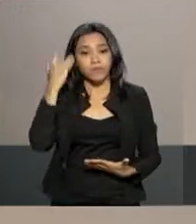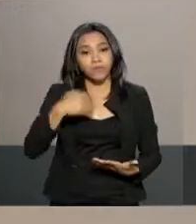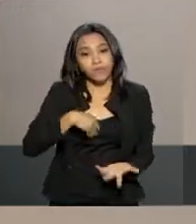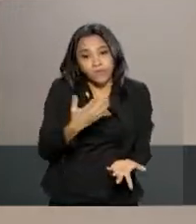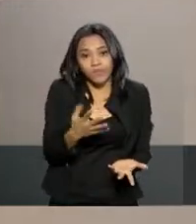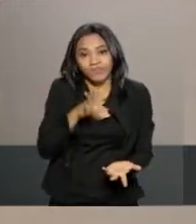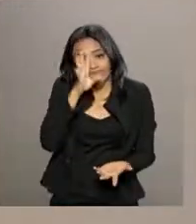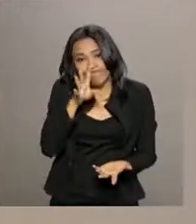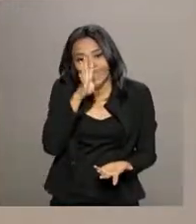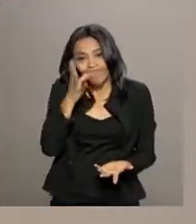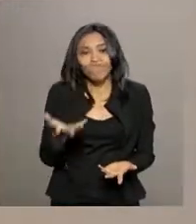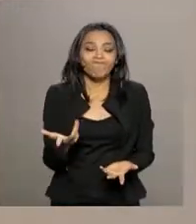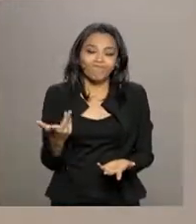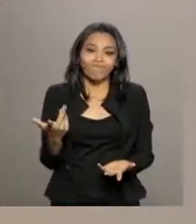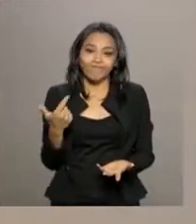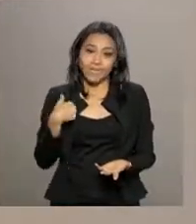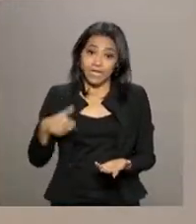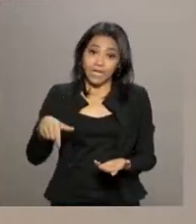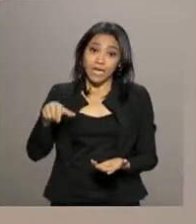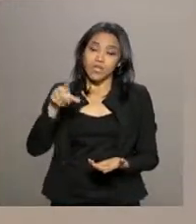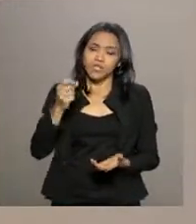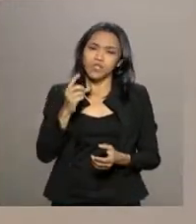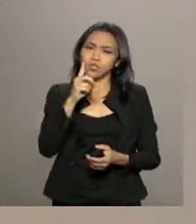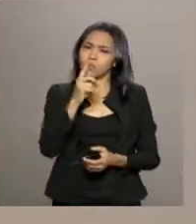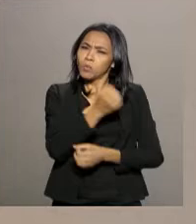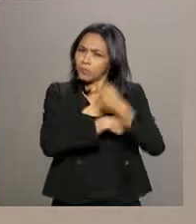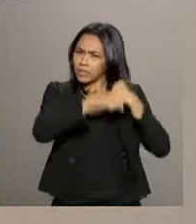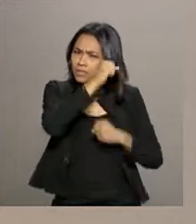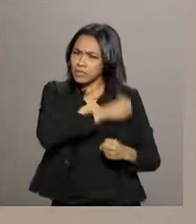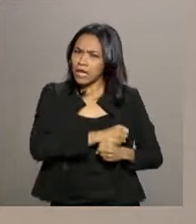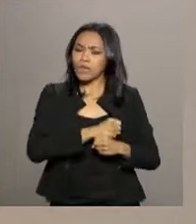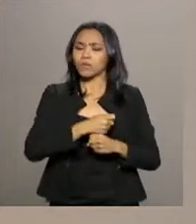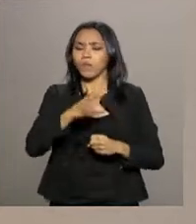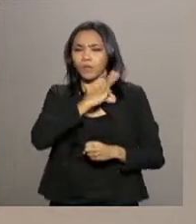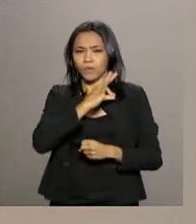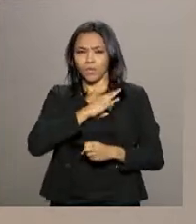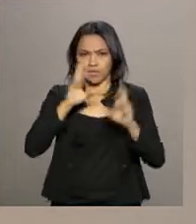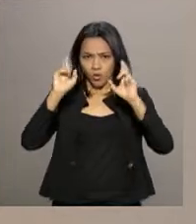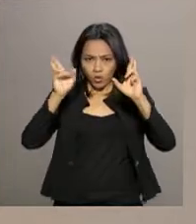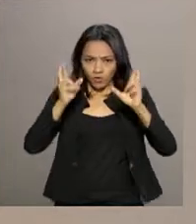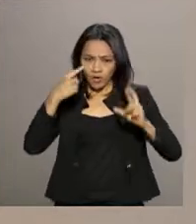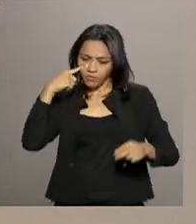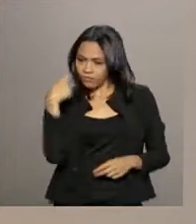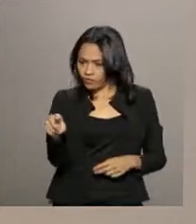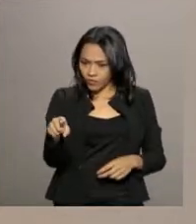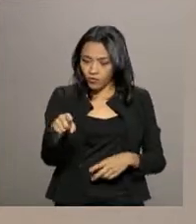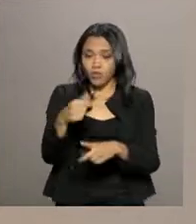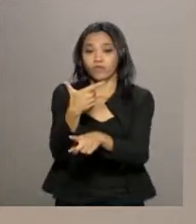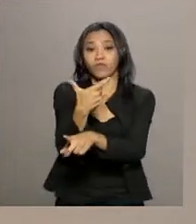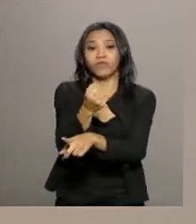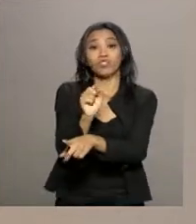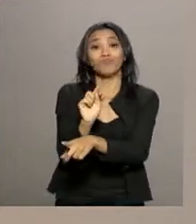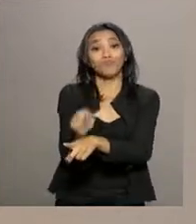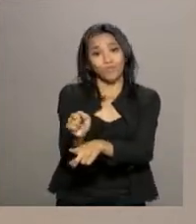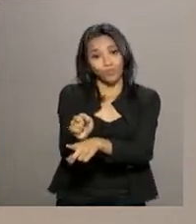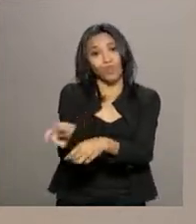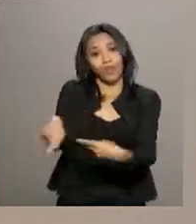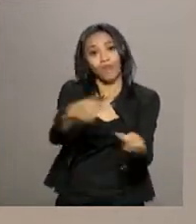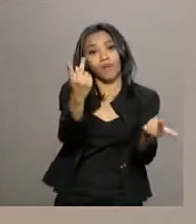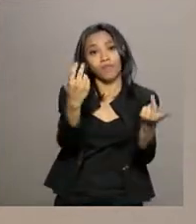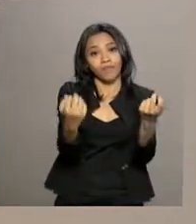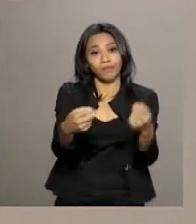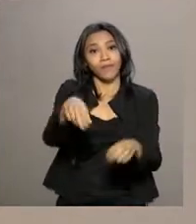pra se ter uma idéia só no ano passado a polícia rodoviária federal flagrou 20 mil veículos que levavam crianças